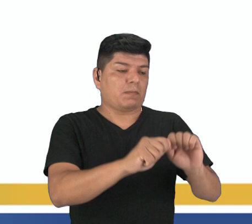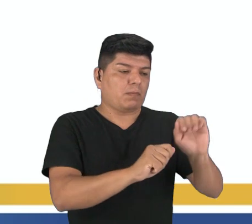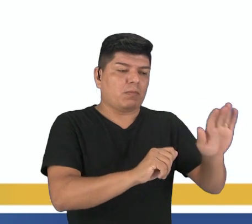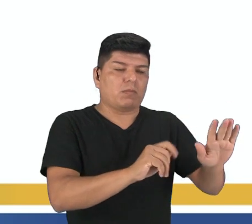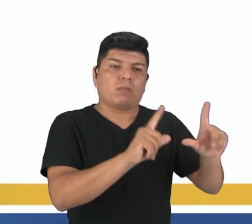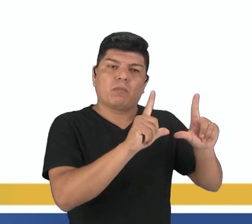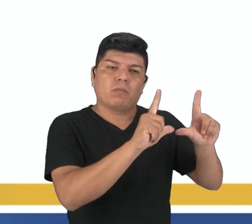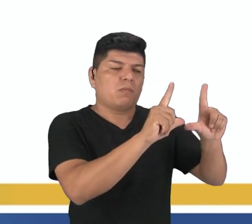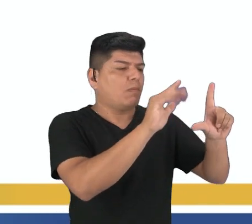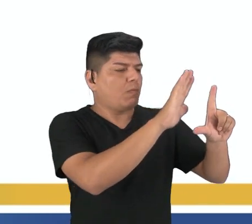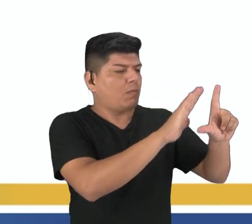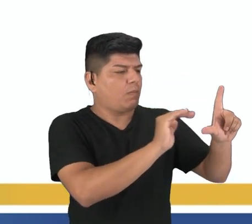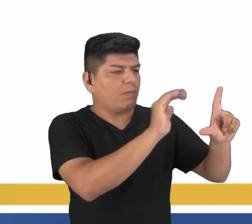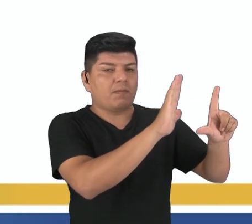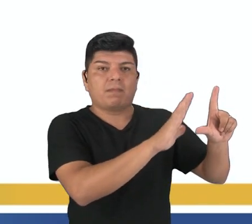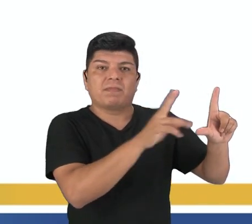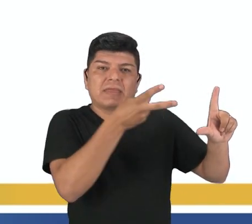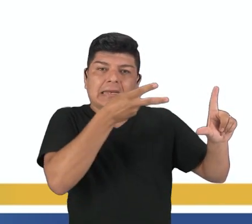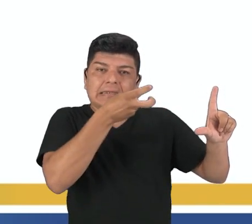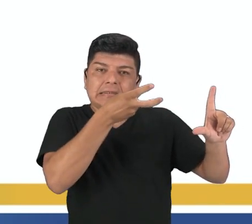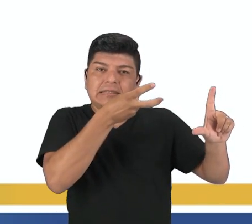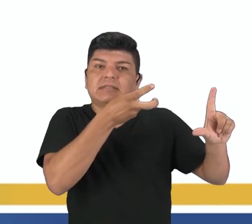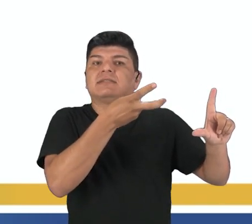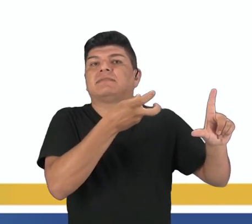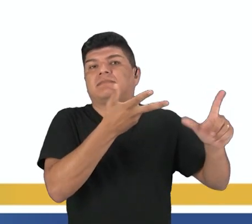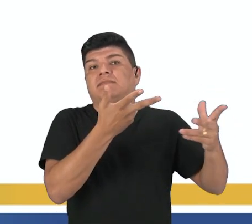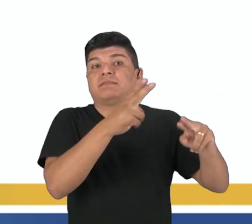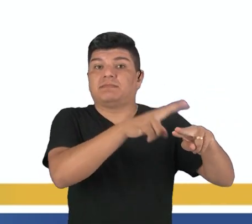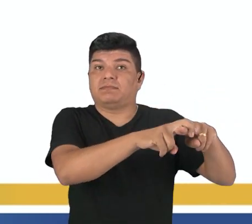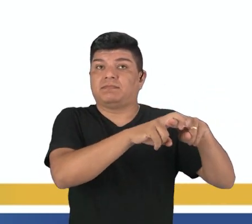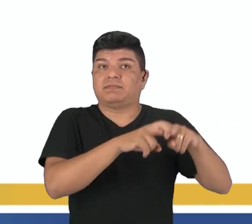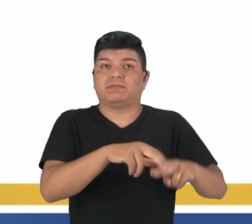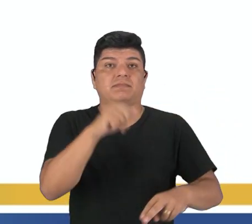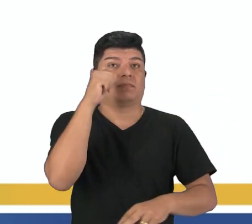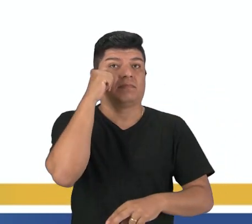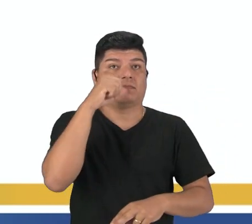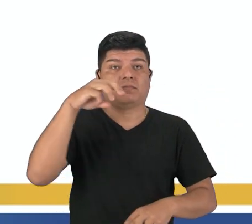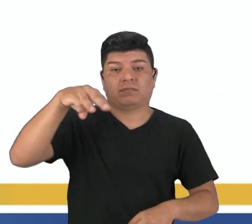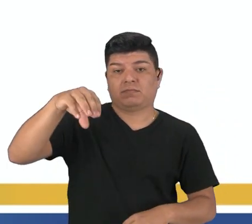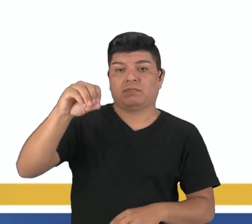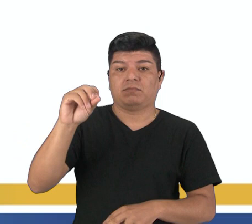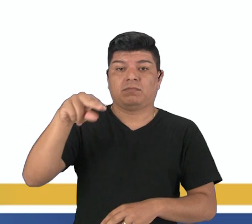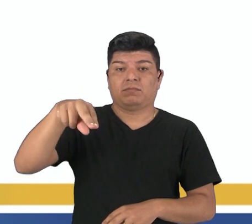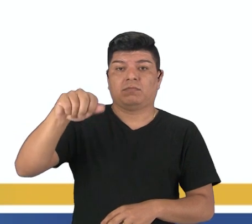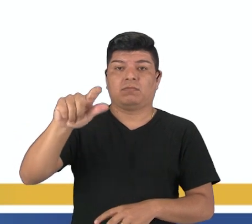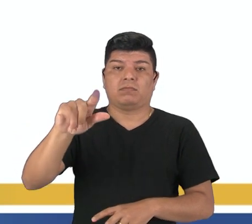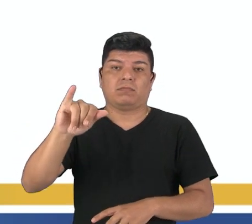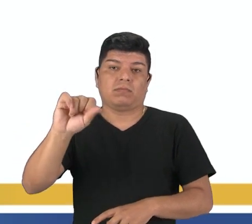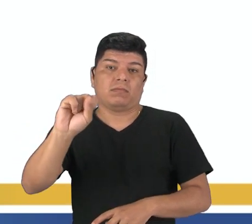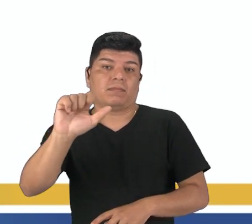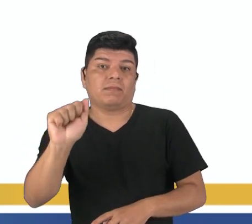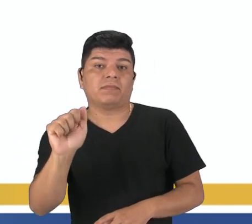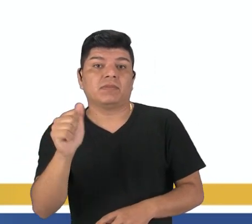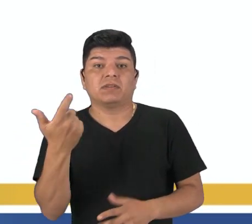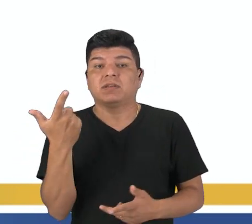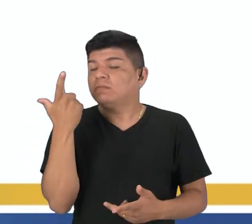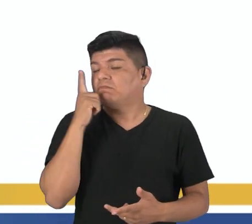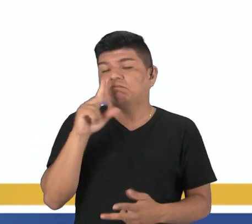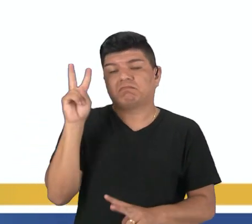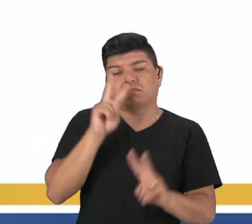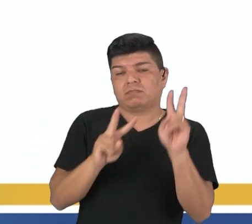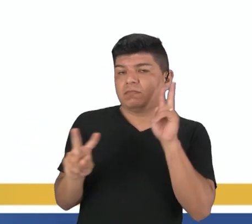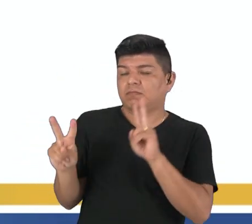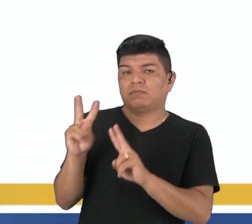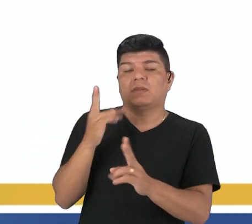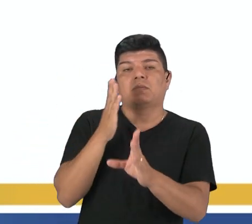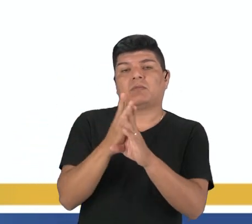perceber a textura. Então, ele está diante de obras de arte como a Mona Lisa, por exemplo, que ele não teria condições de